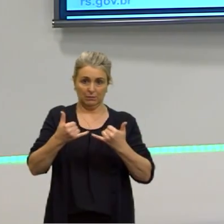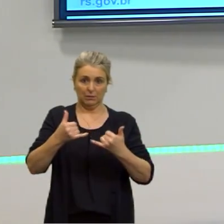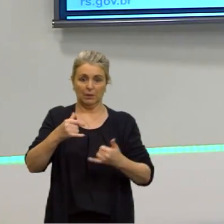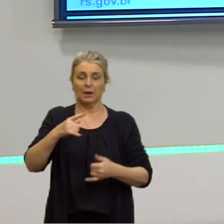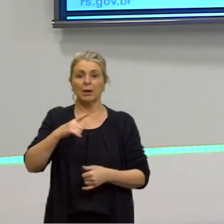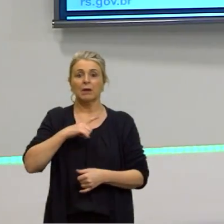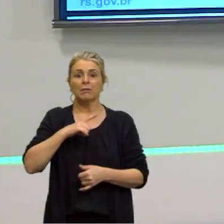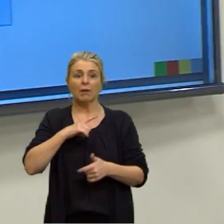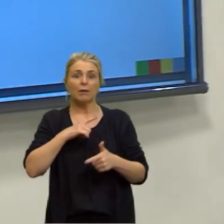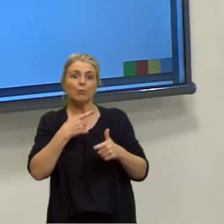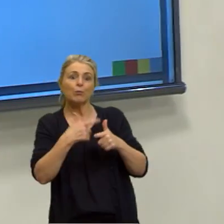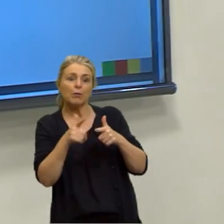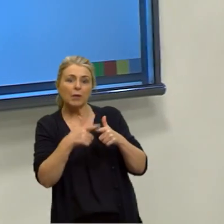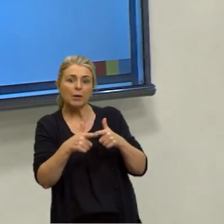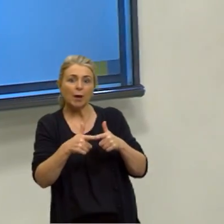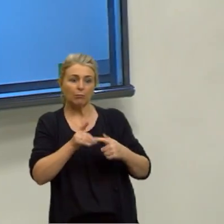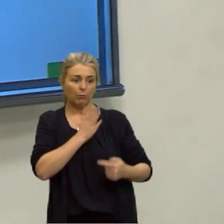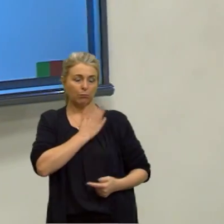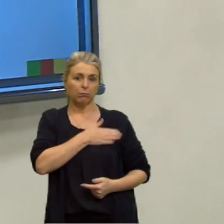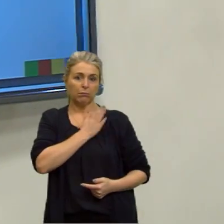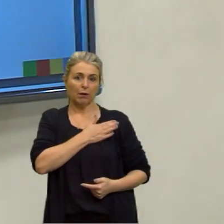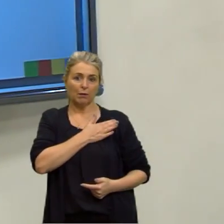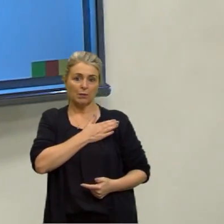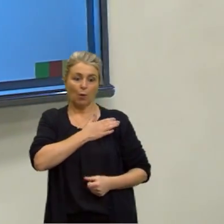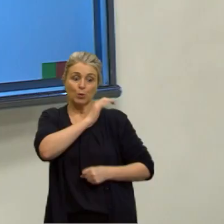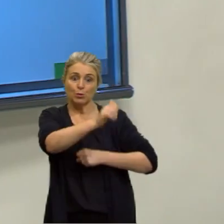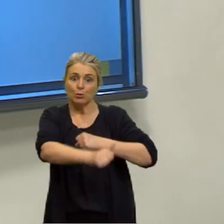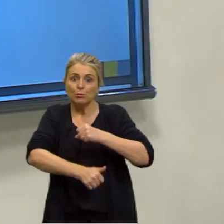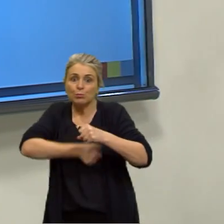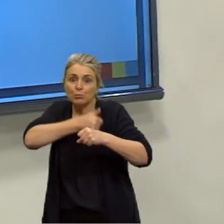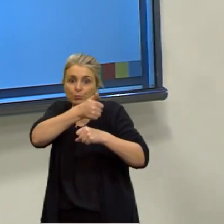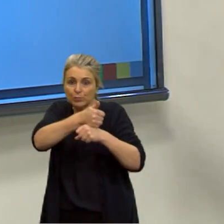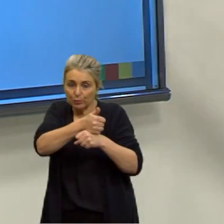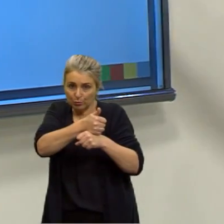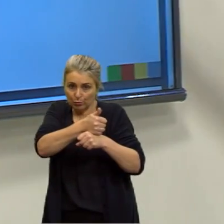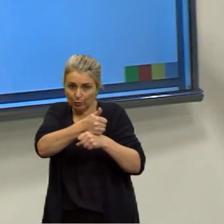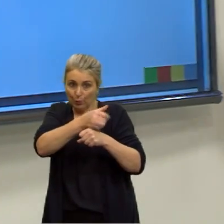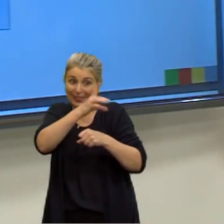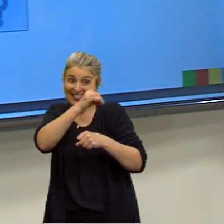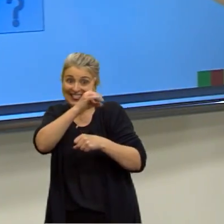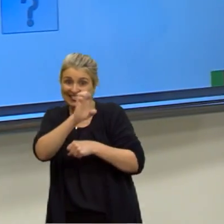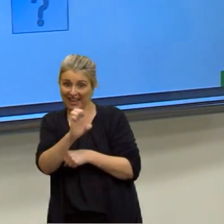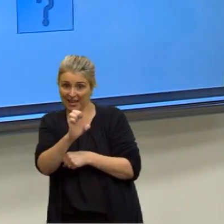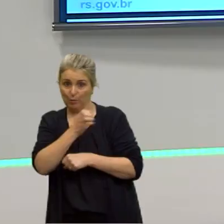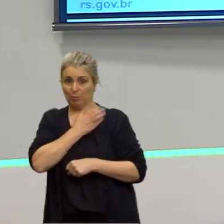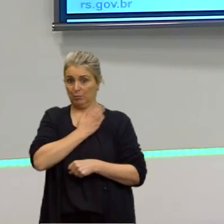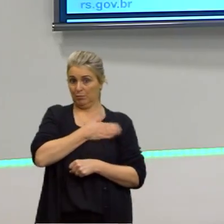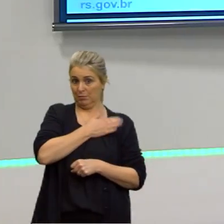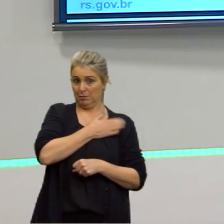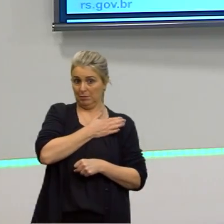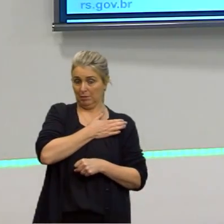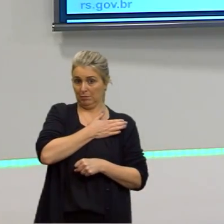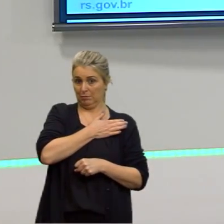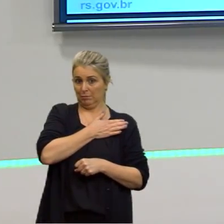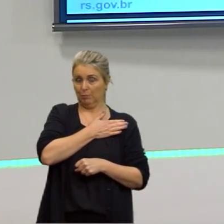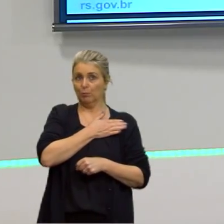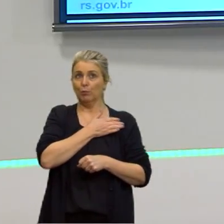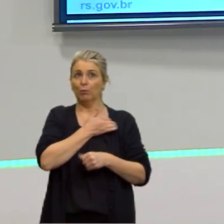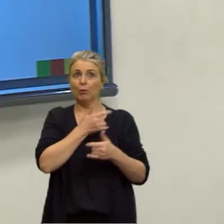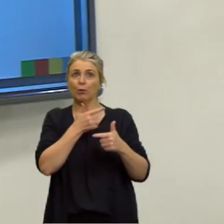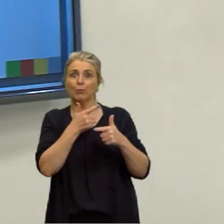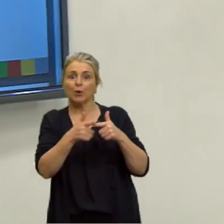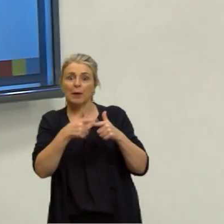coração eu posso substituir esse de coração por um problema cardíaco